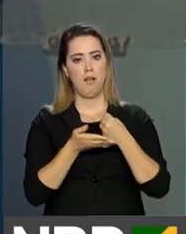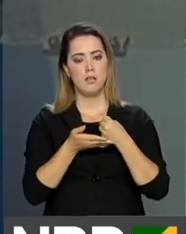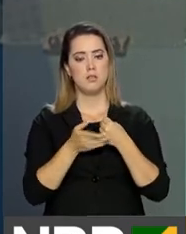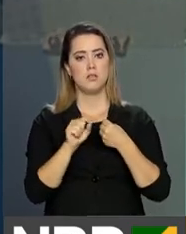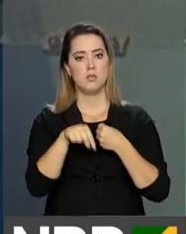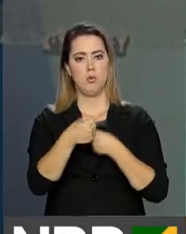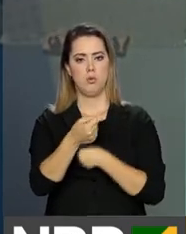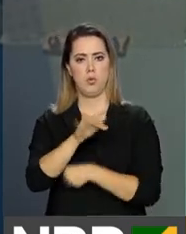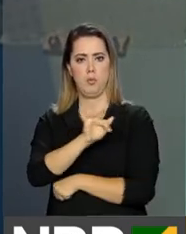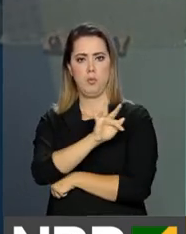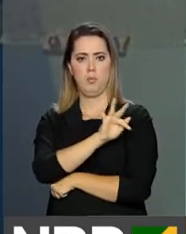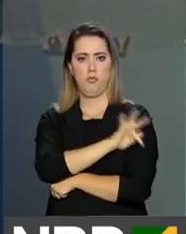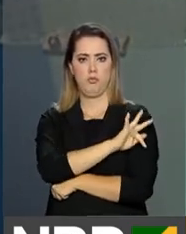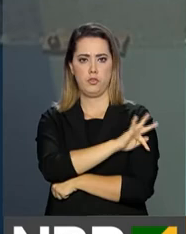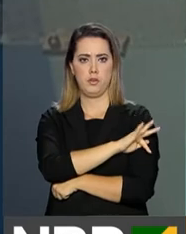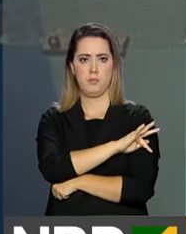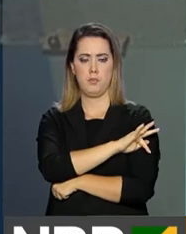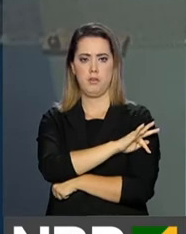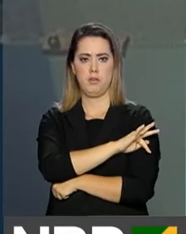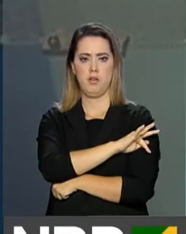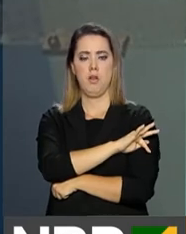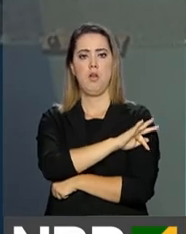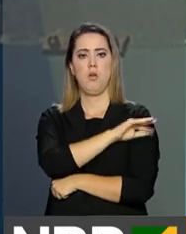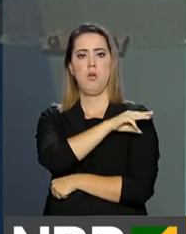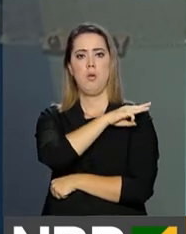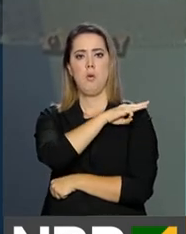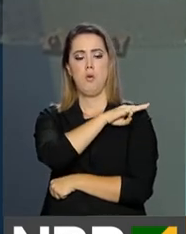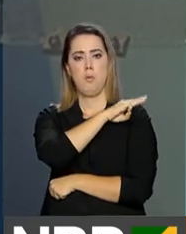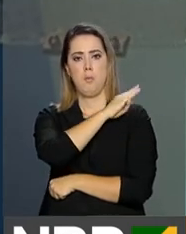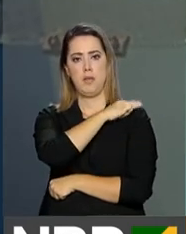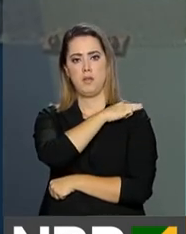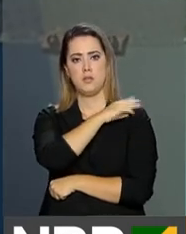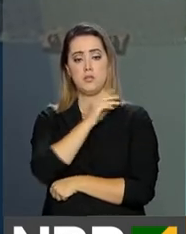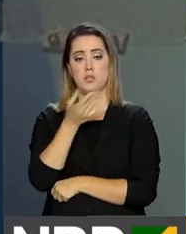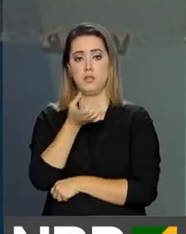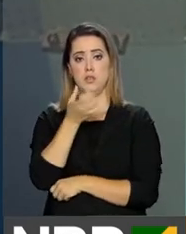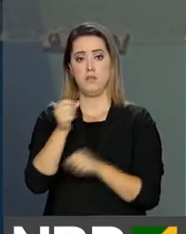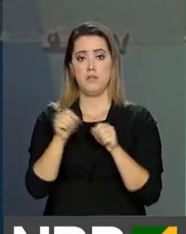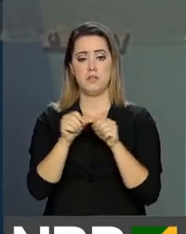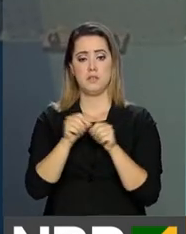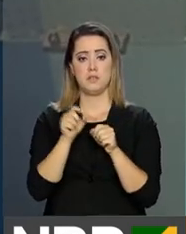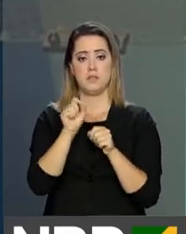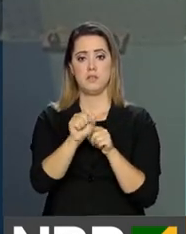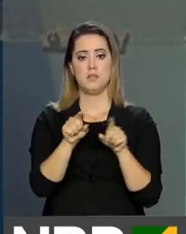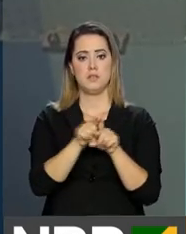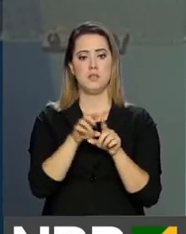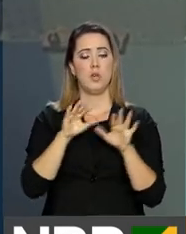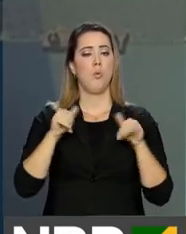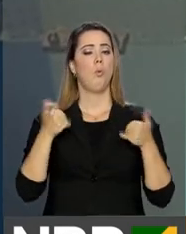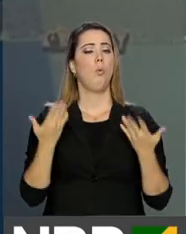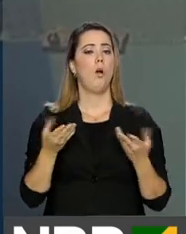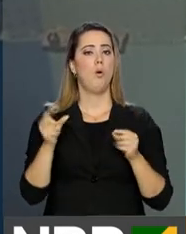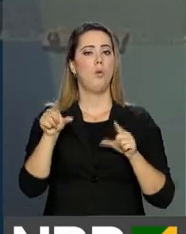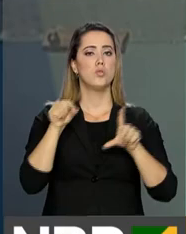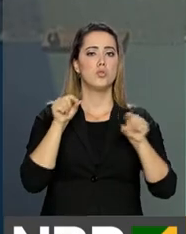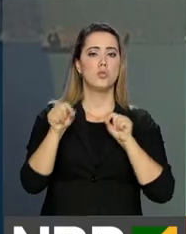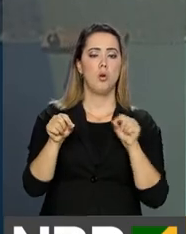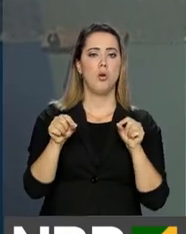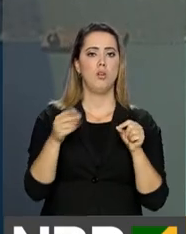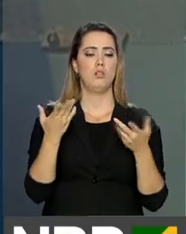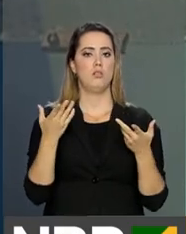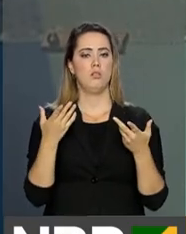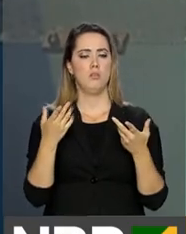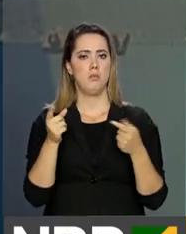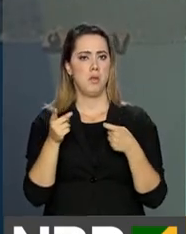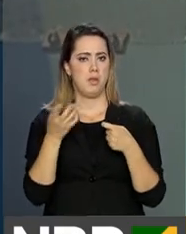tinha o colegial. O colegial, se você fosse fazer medicina, engenharia, você ia para o curso científico, para os três últimos